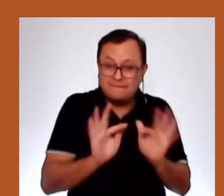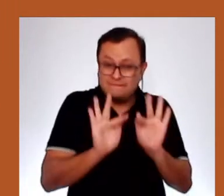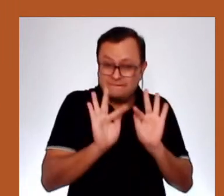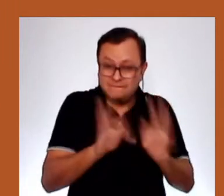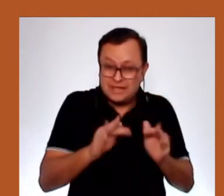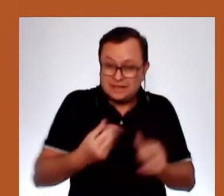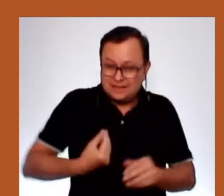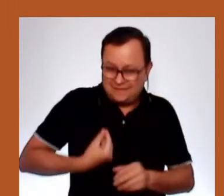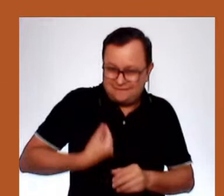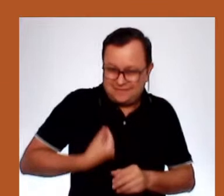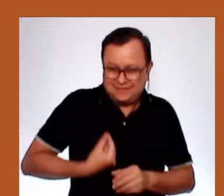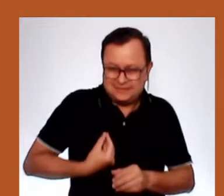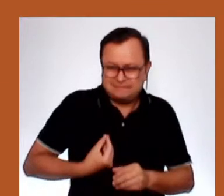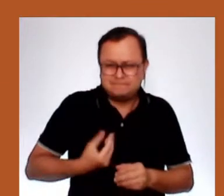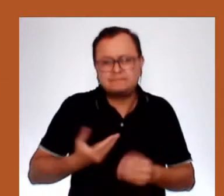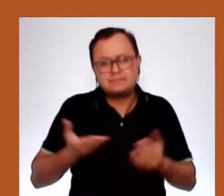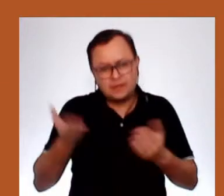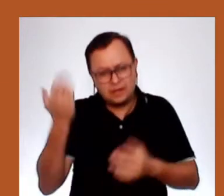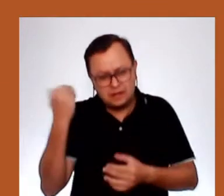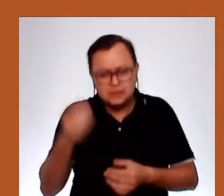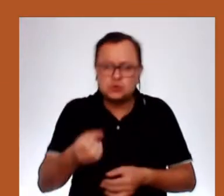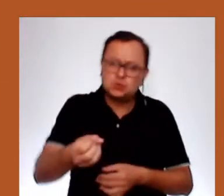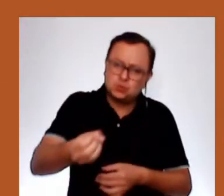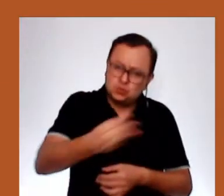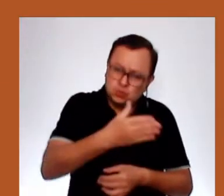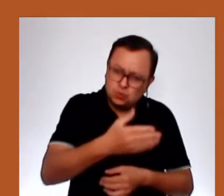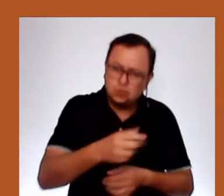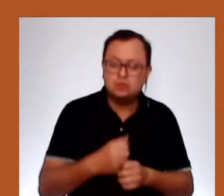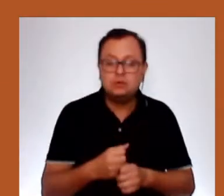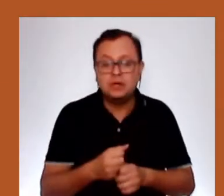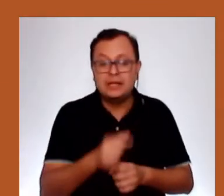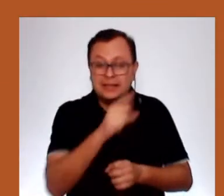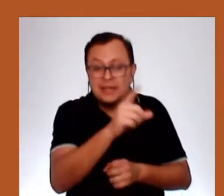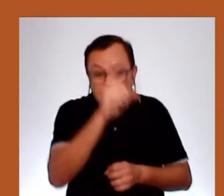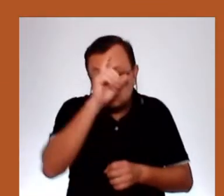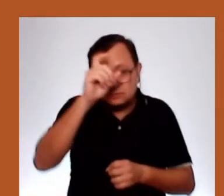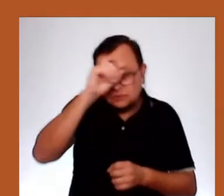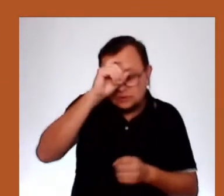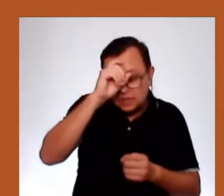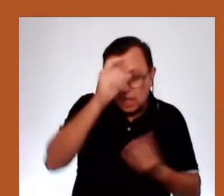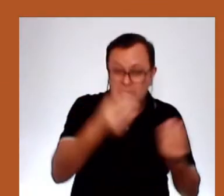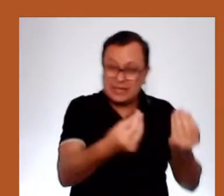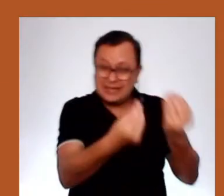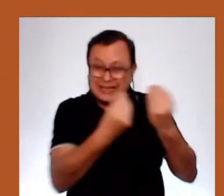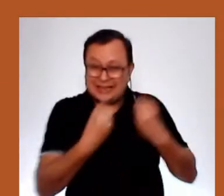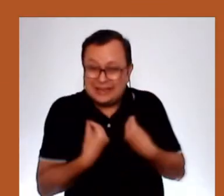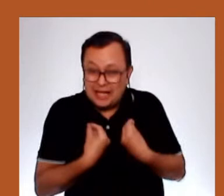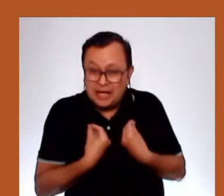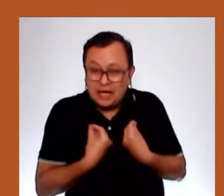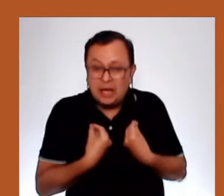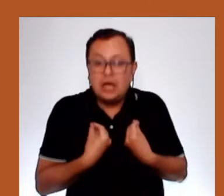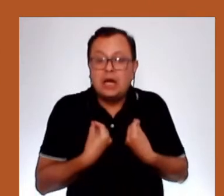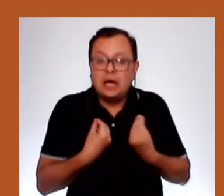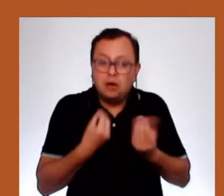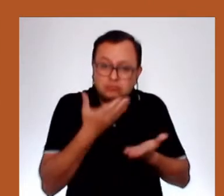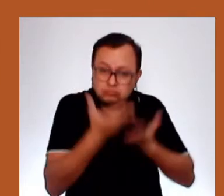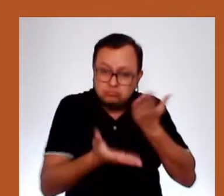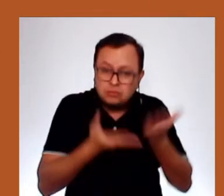no começo, né? Esse hospital oferecer os cuidados paliativos já era uma coisa